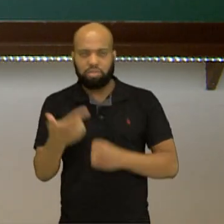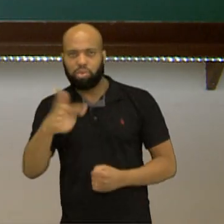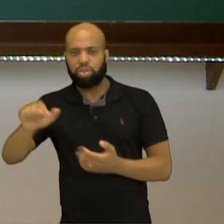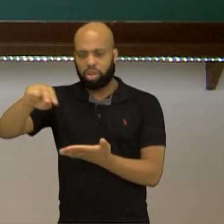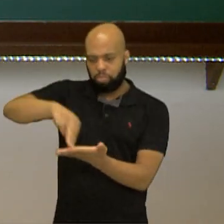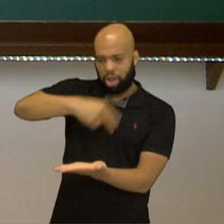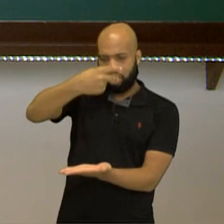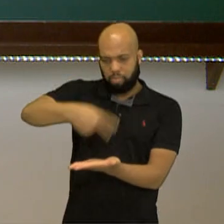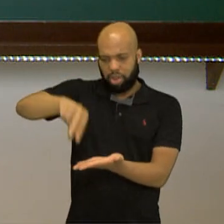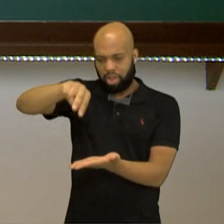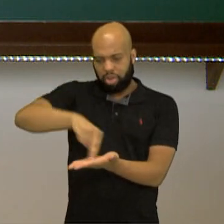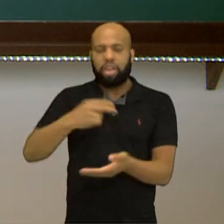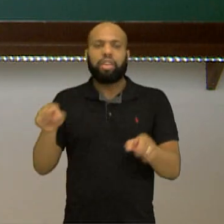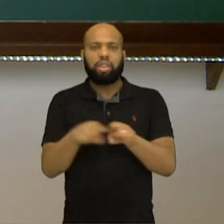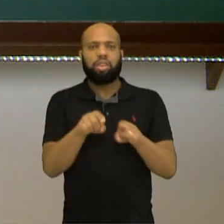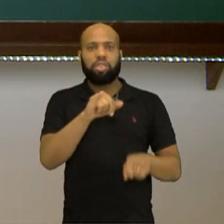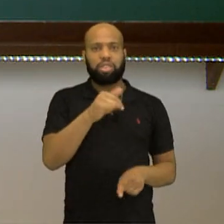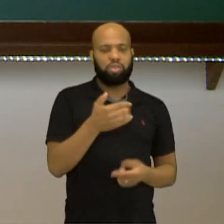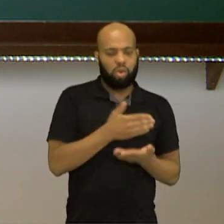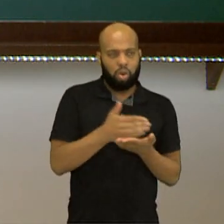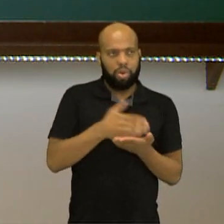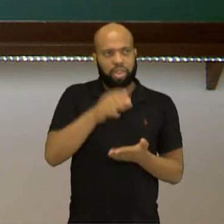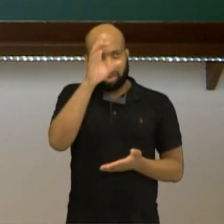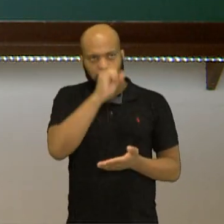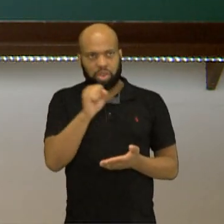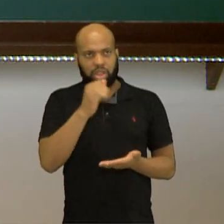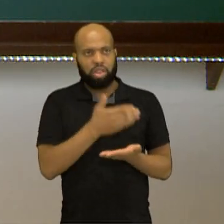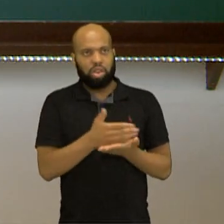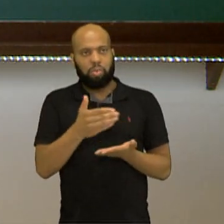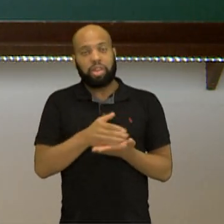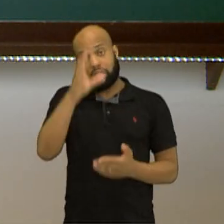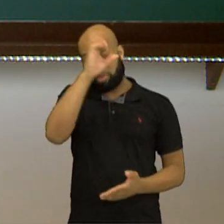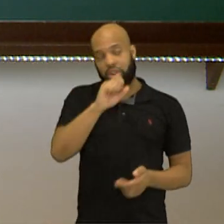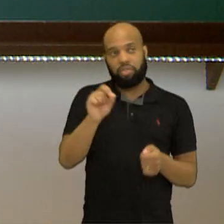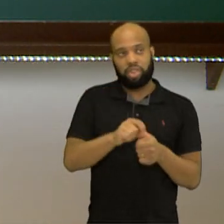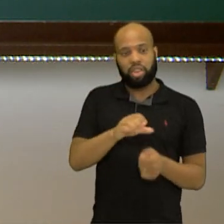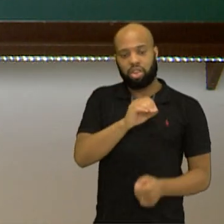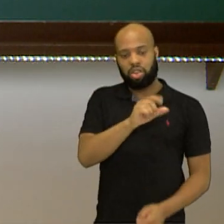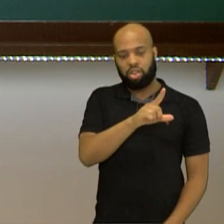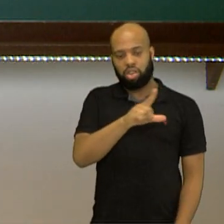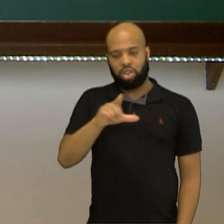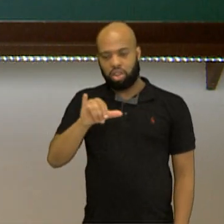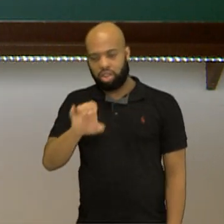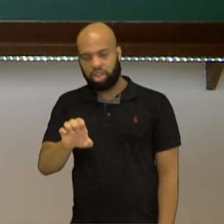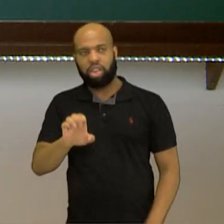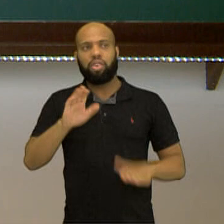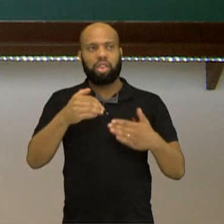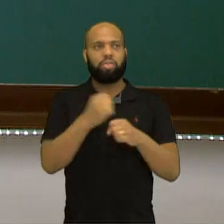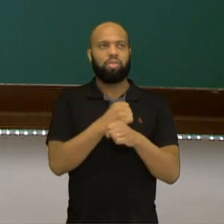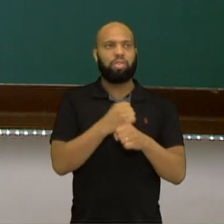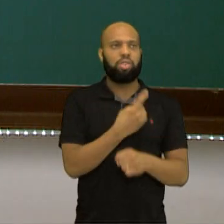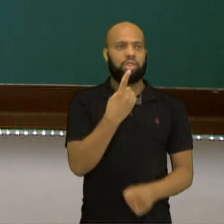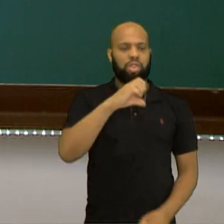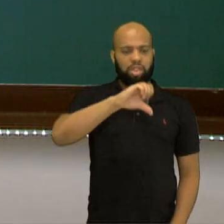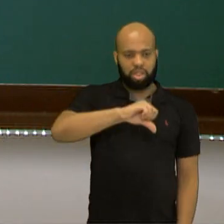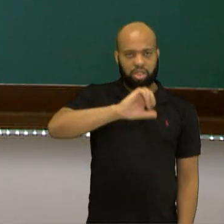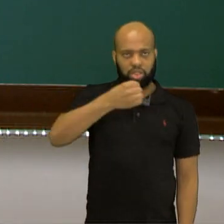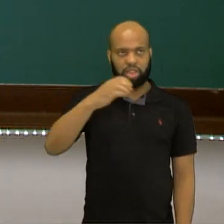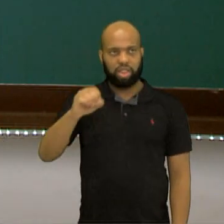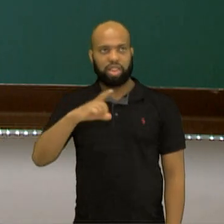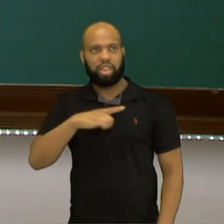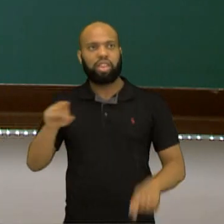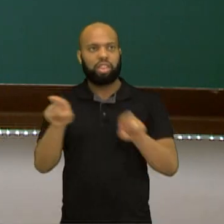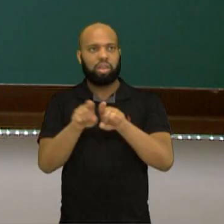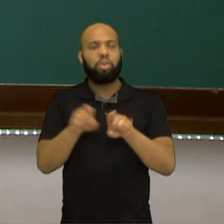Então, geralmente, quando você começa a aprender skate, você aprende a fazer o ollie. E em 80, também o Tony Hawk, que é um nome